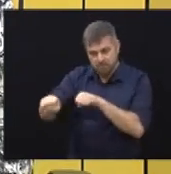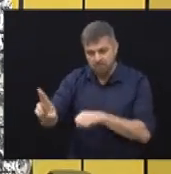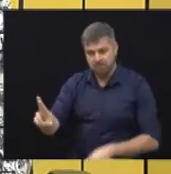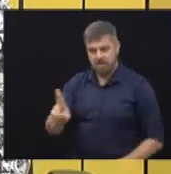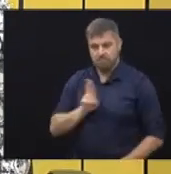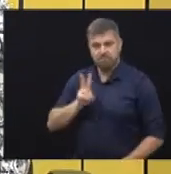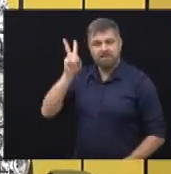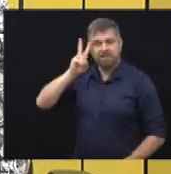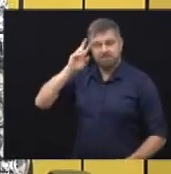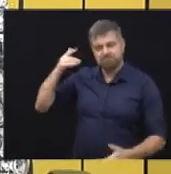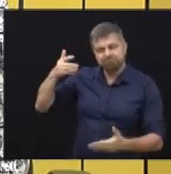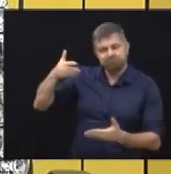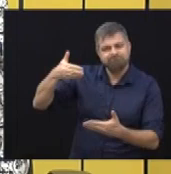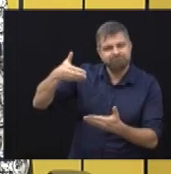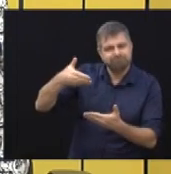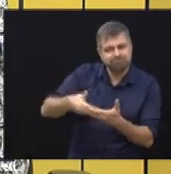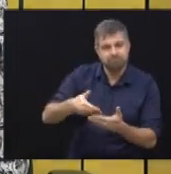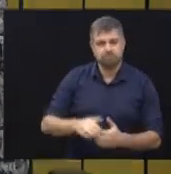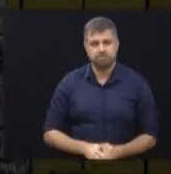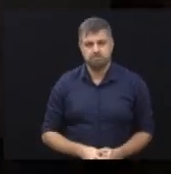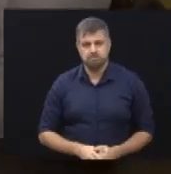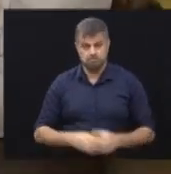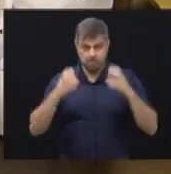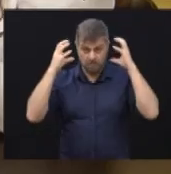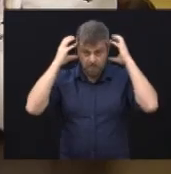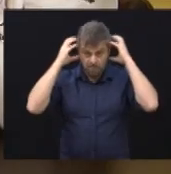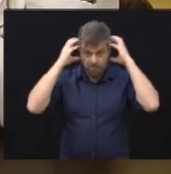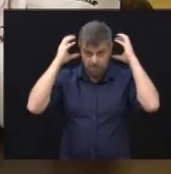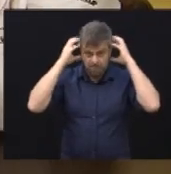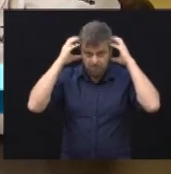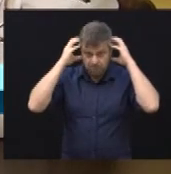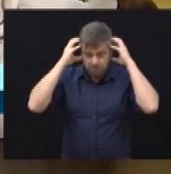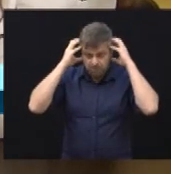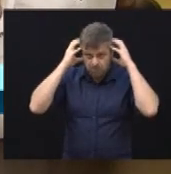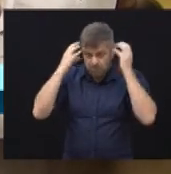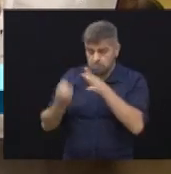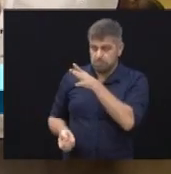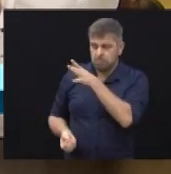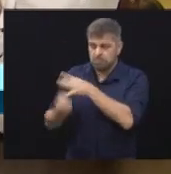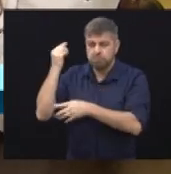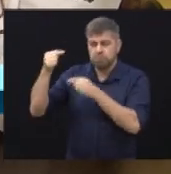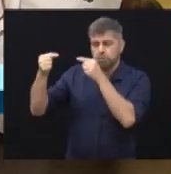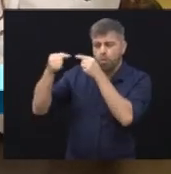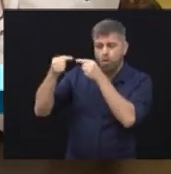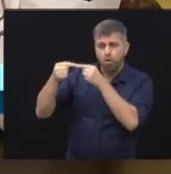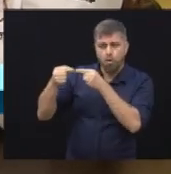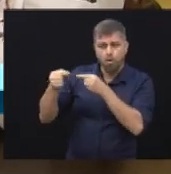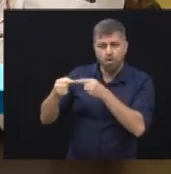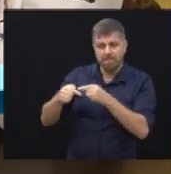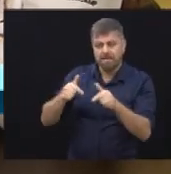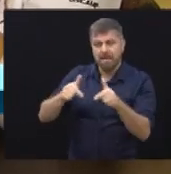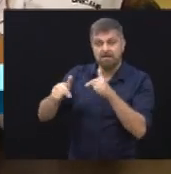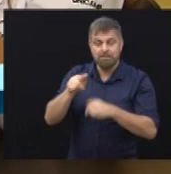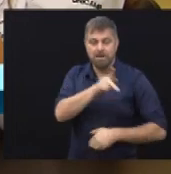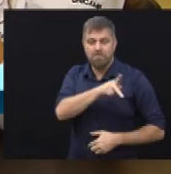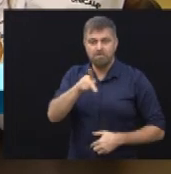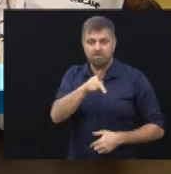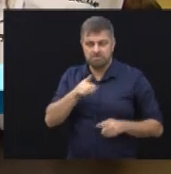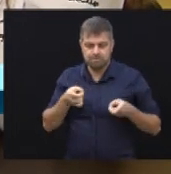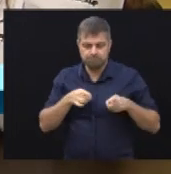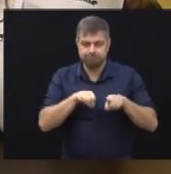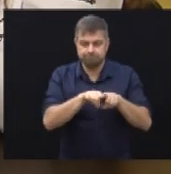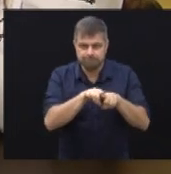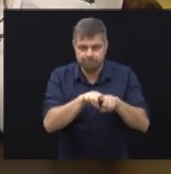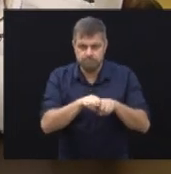responder e contar a história da sua escolha particular. A fonoaudiologia ela surgiu ligada exclusivamente a um trabalho do